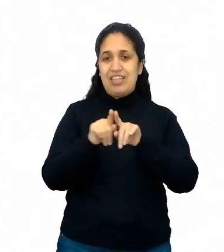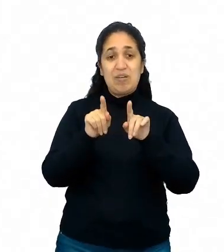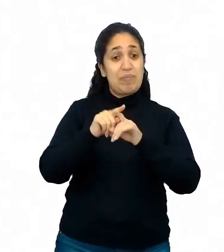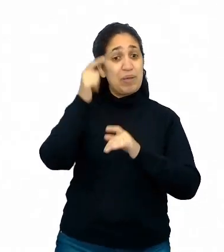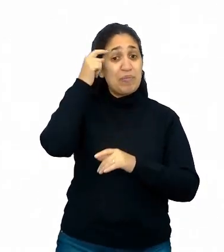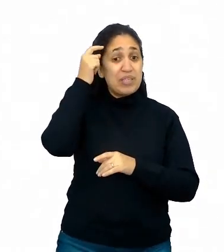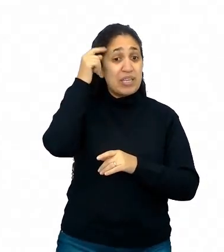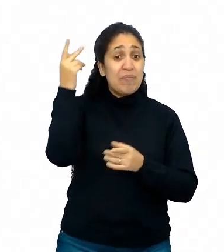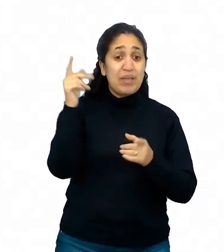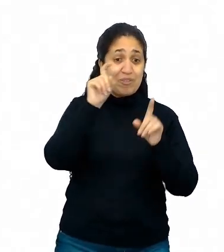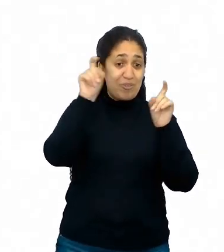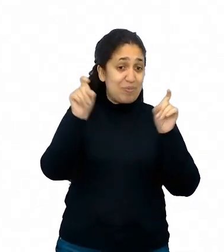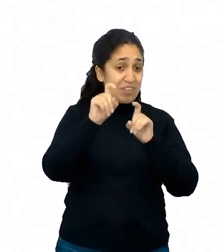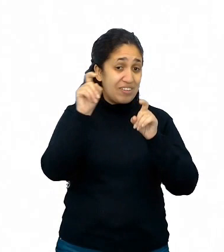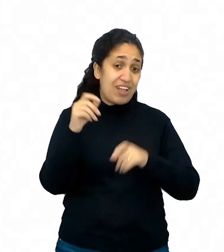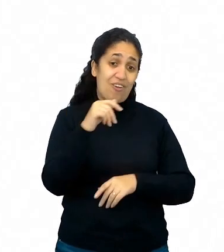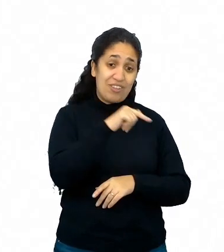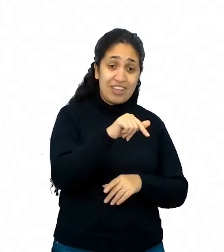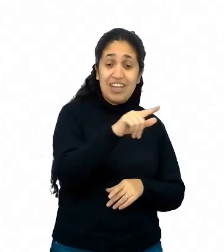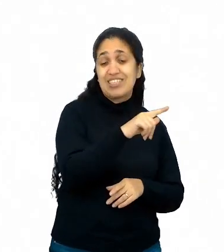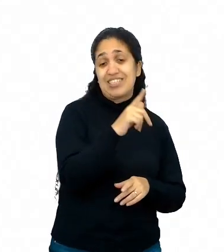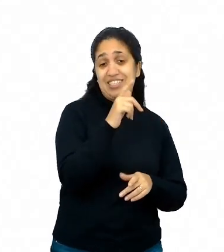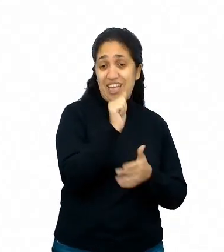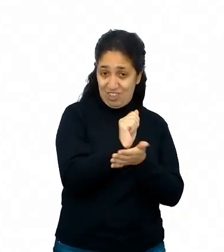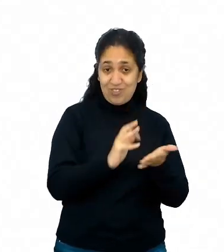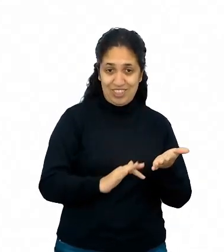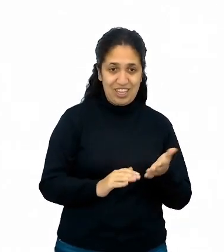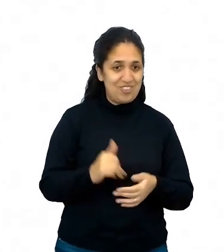computacional em alguma atividade, tá bom?